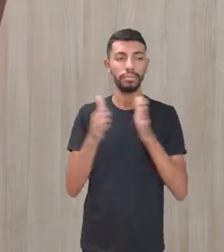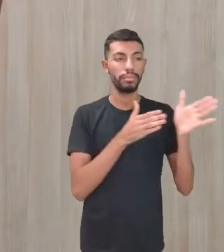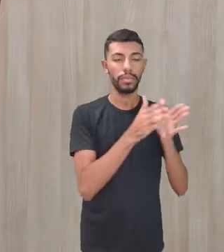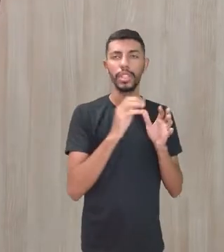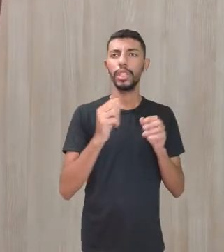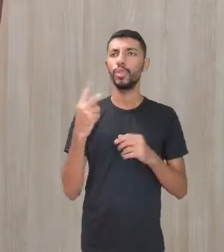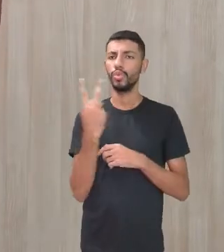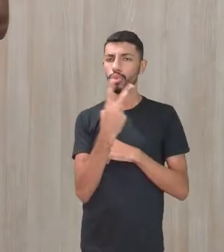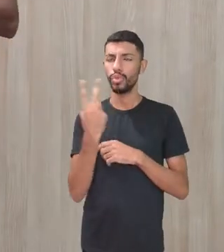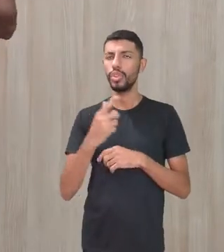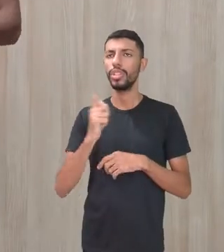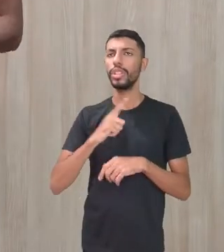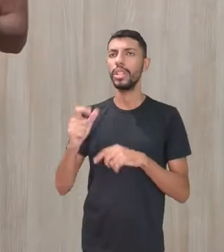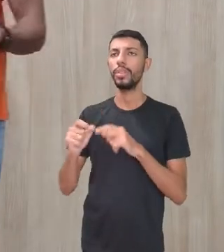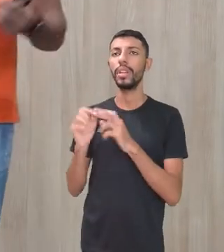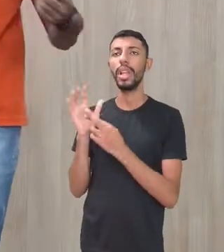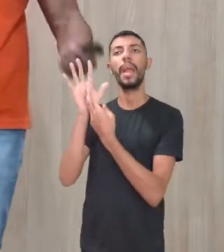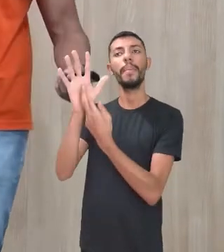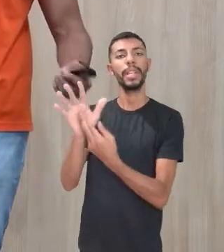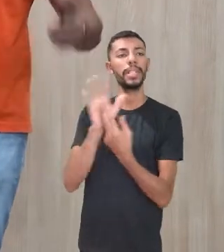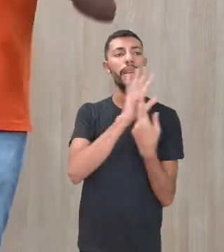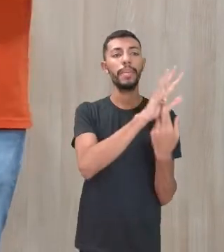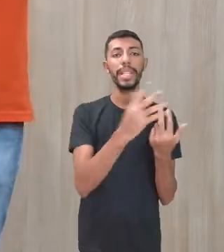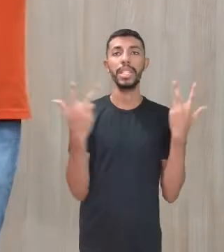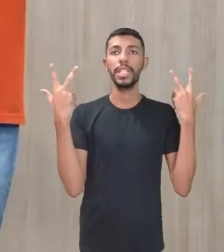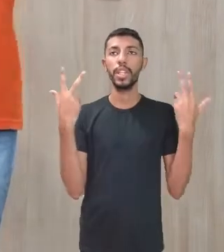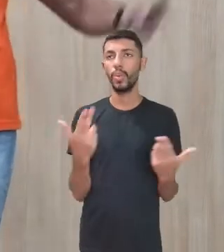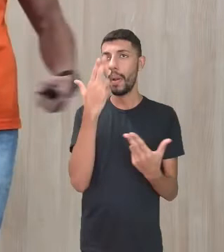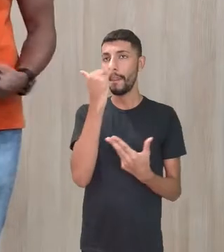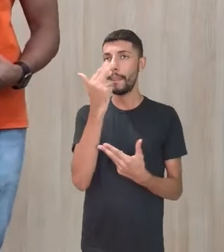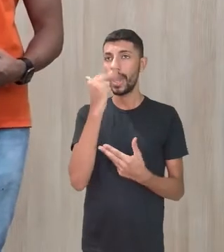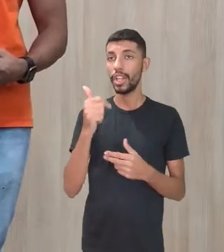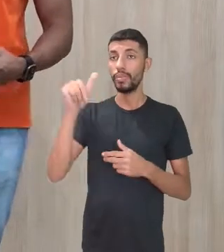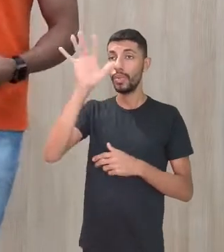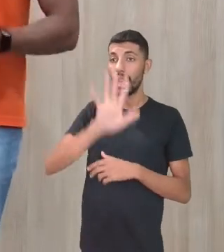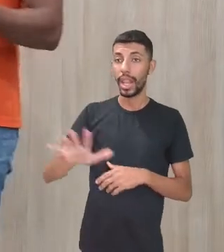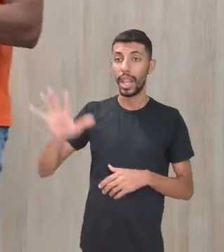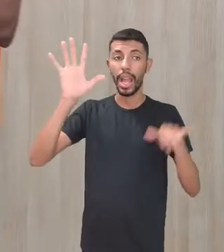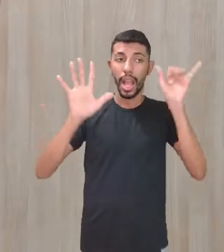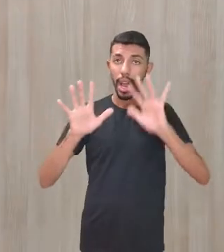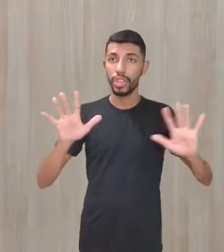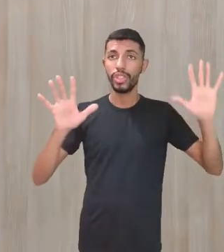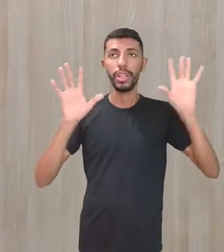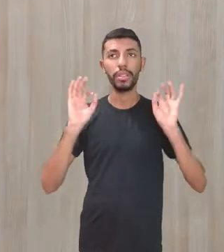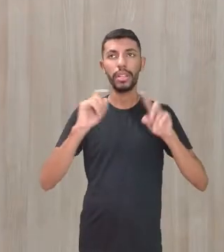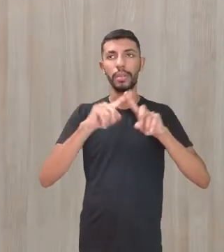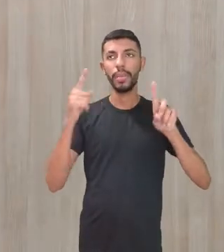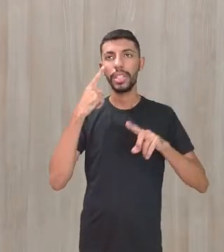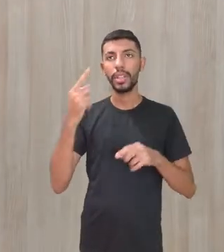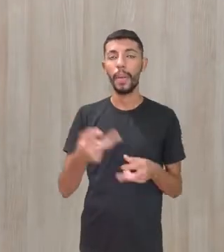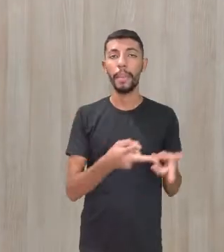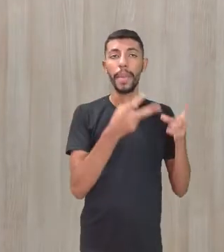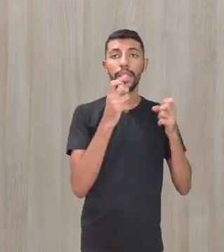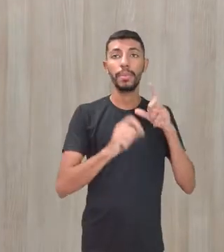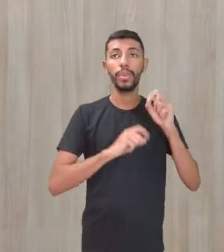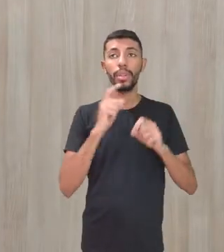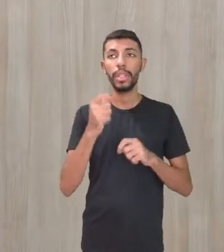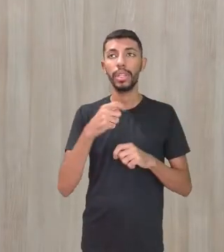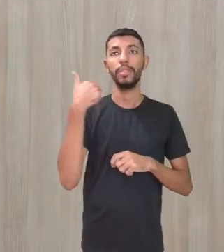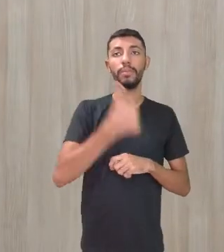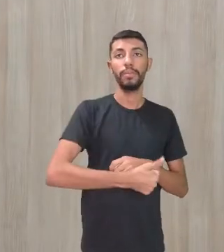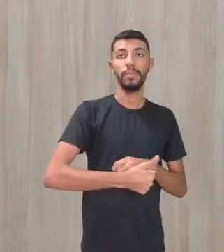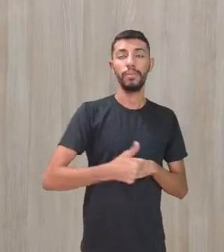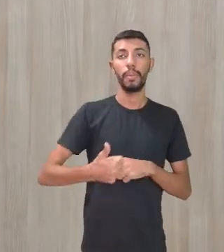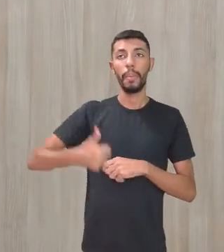retângulos, certo? Então, eles representam a mesma parte em relação ao retângulo todo. Mas nota que no primeiro retângulo eu